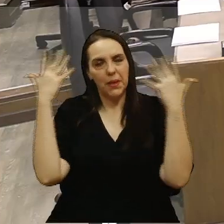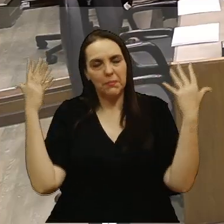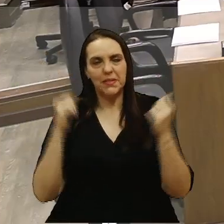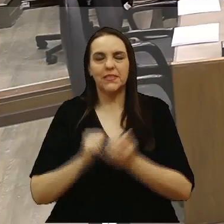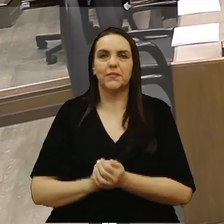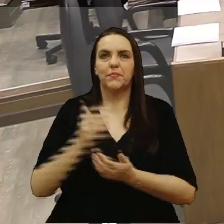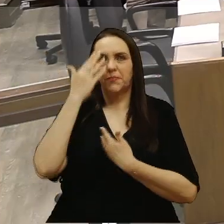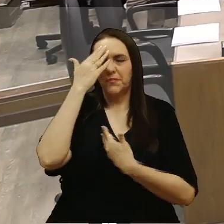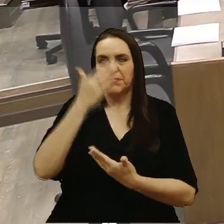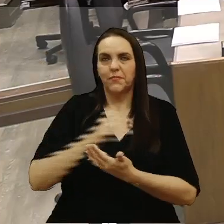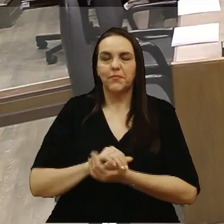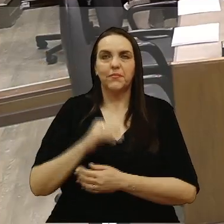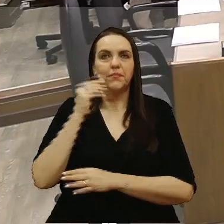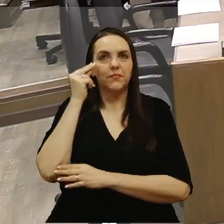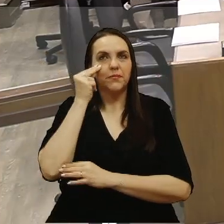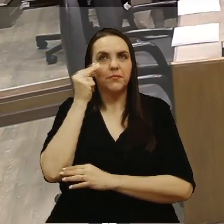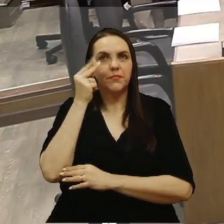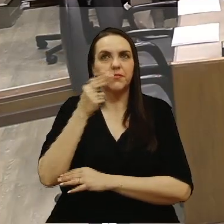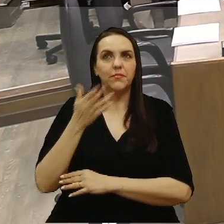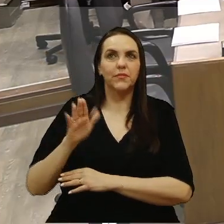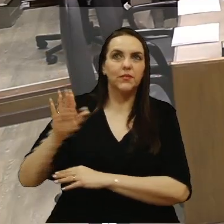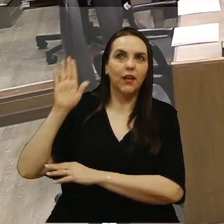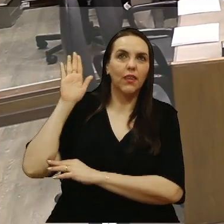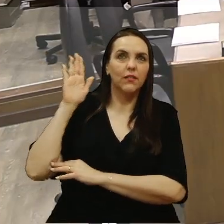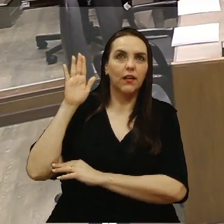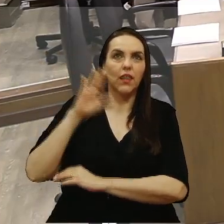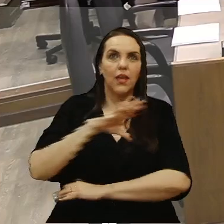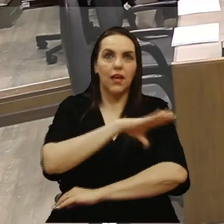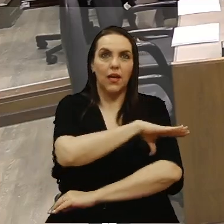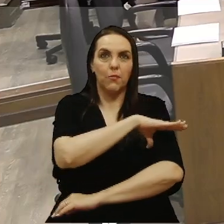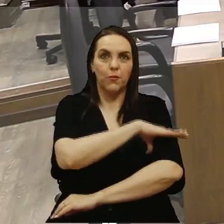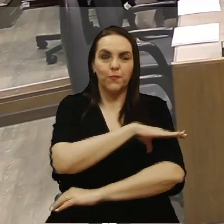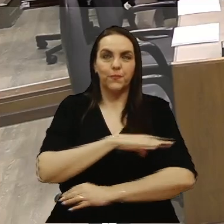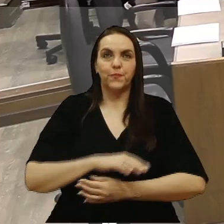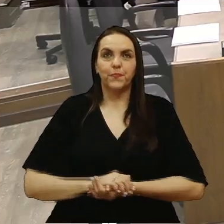Obrigado, vereador Cláudio Libardi. Com a palavra, vereador Ramon Teles.